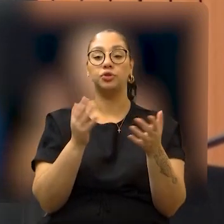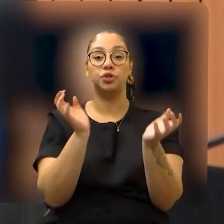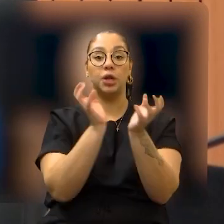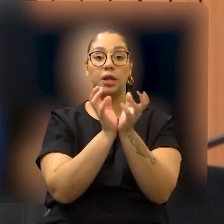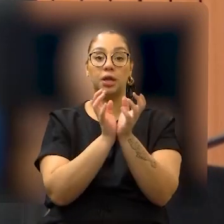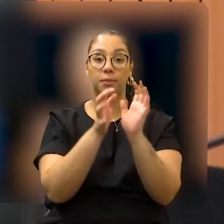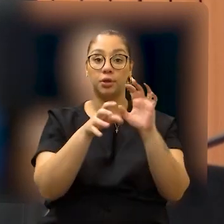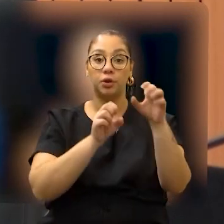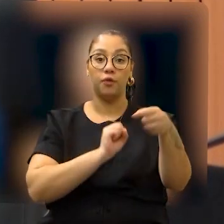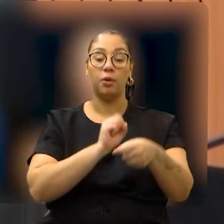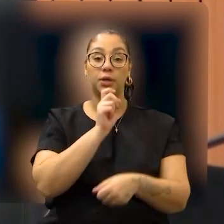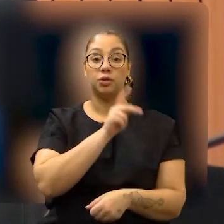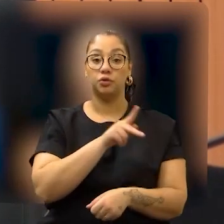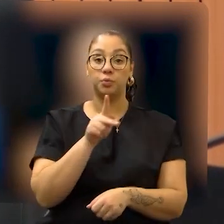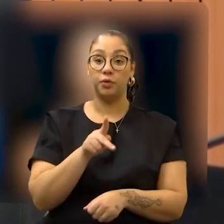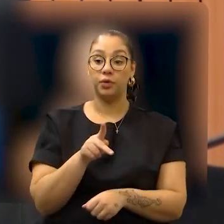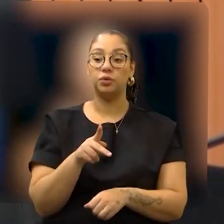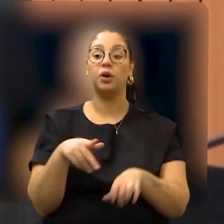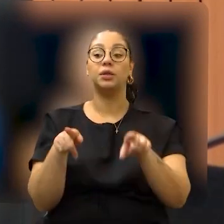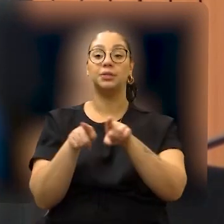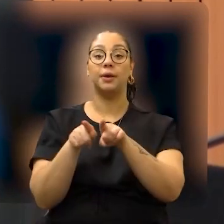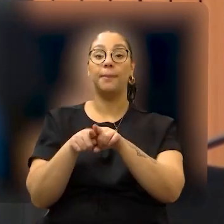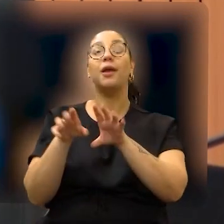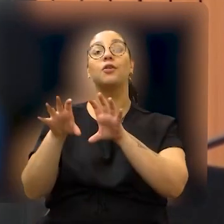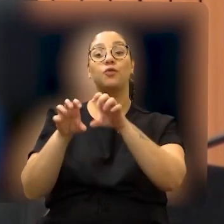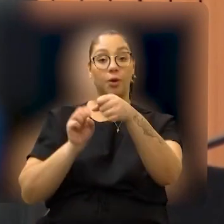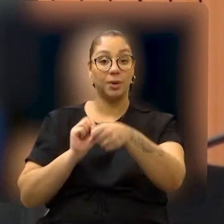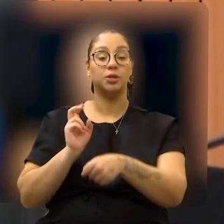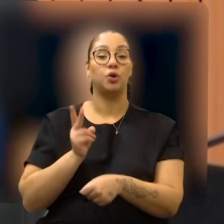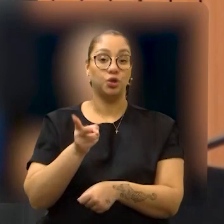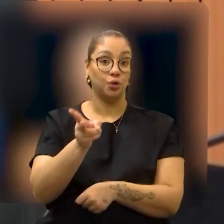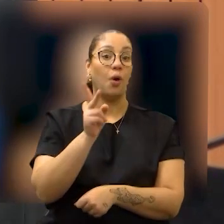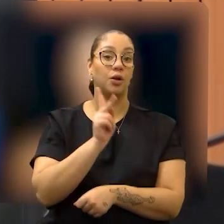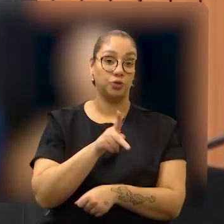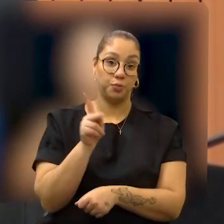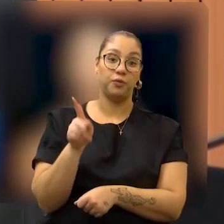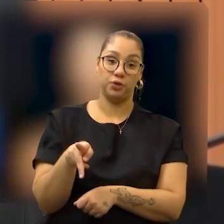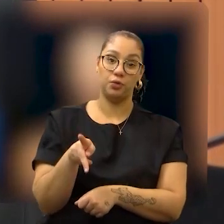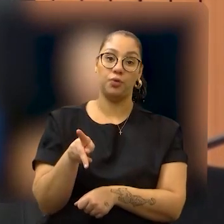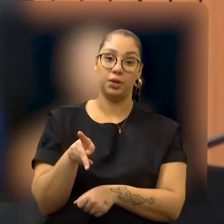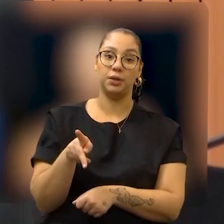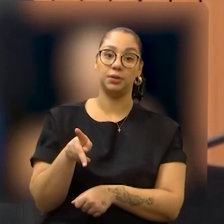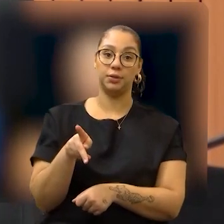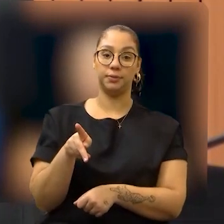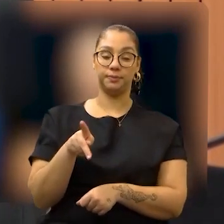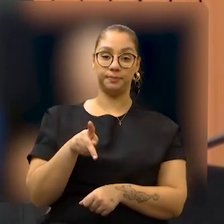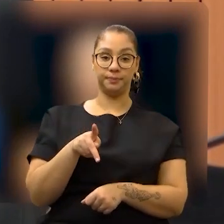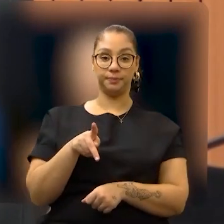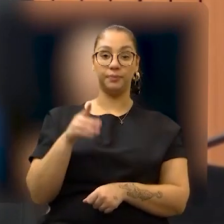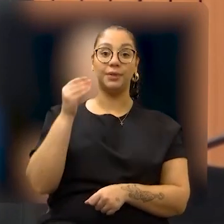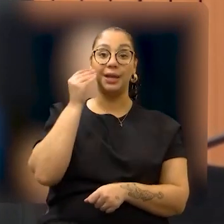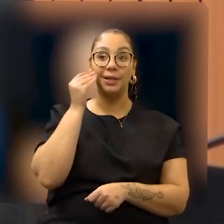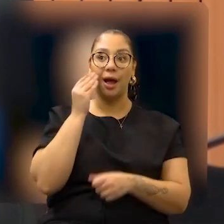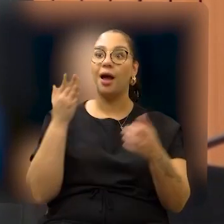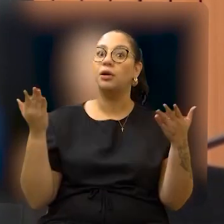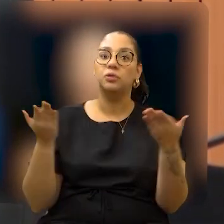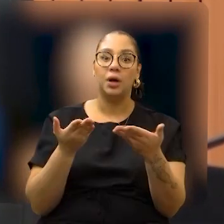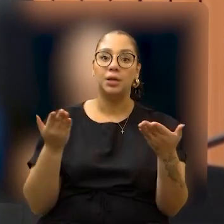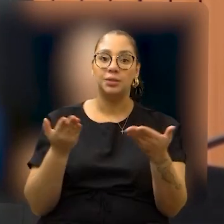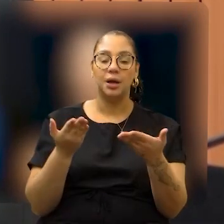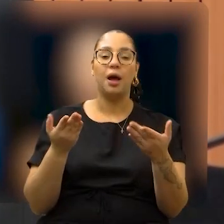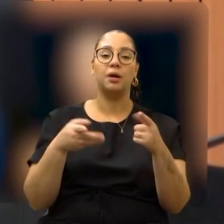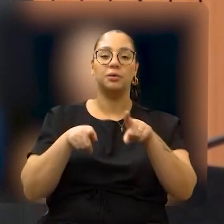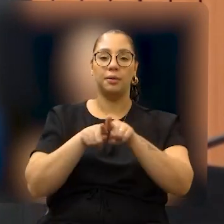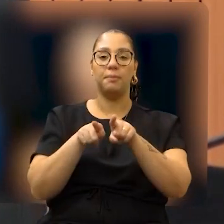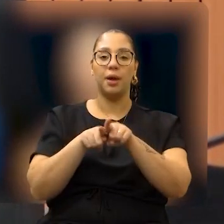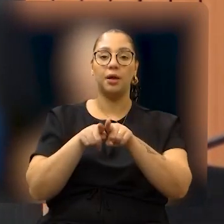também de equipes de formação dos professores, como também formação continuada dos professores, até para poder